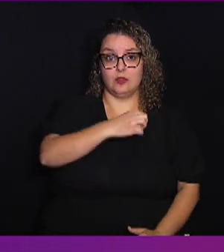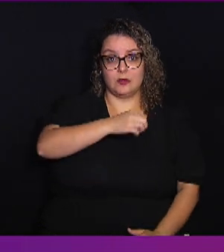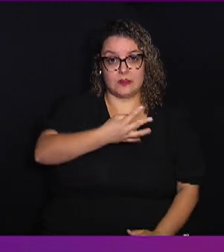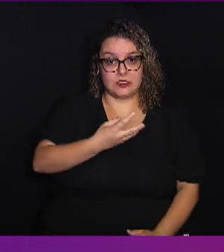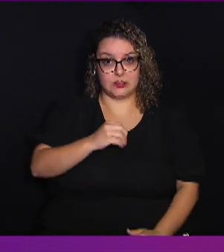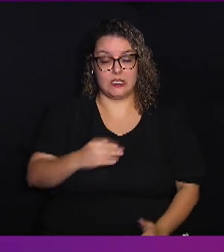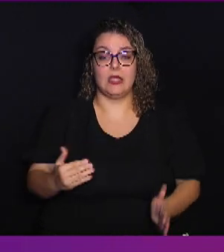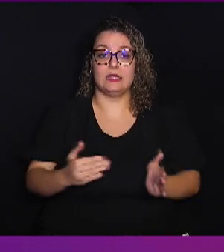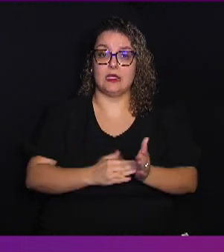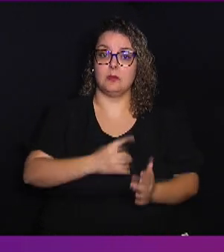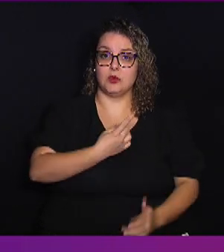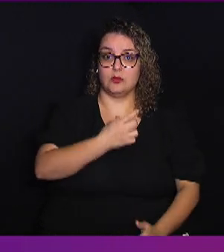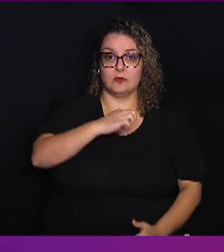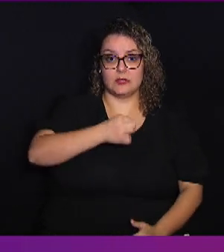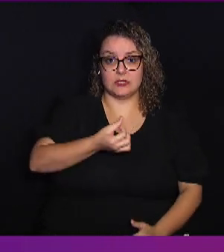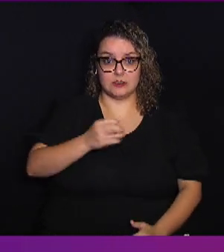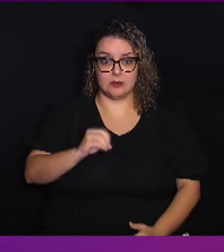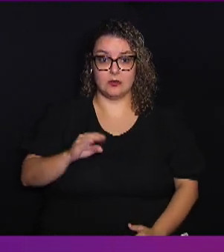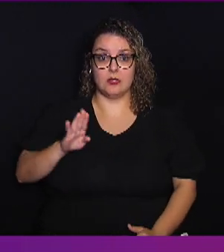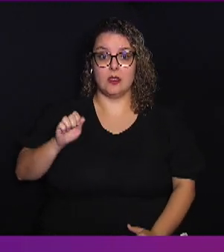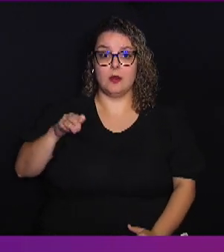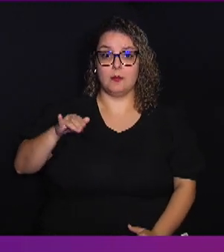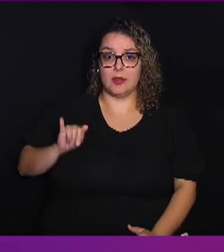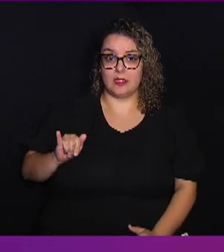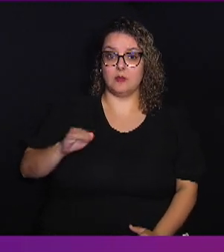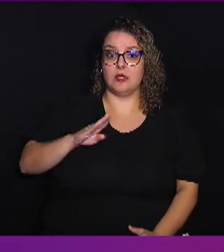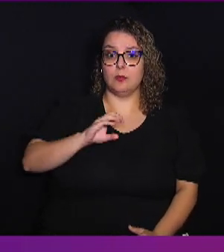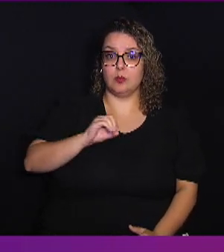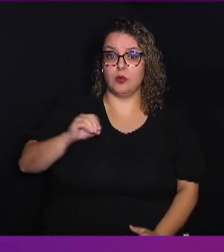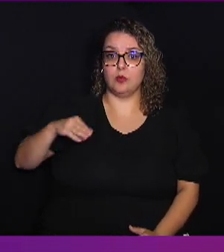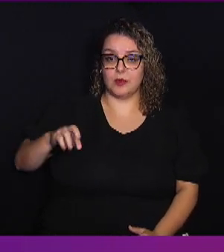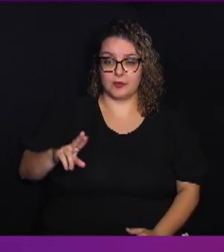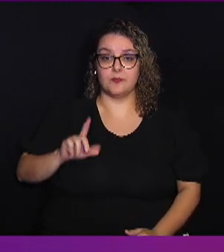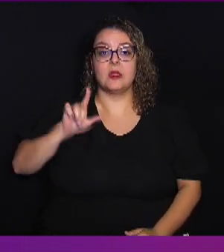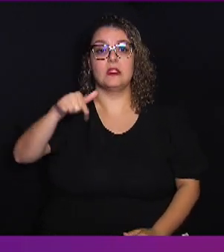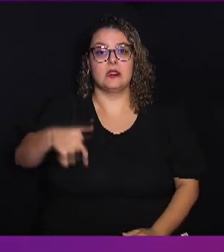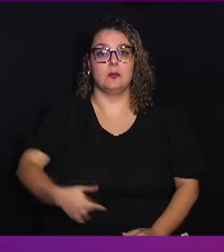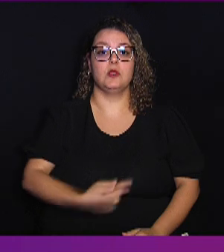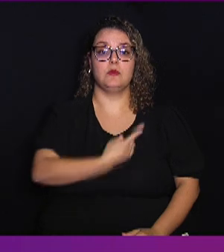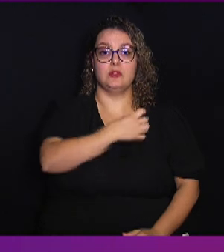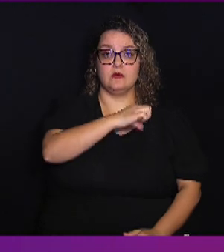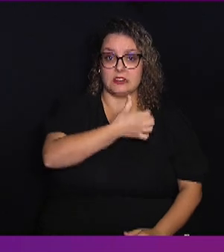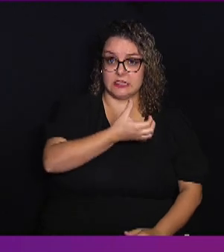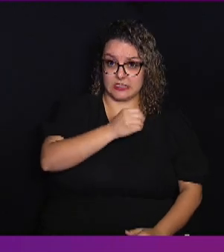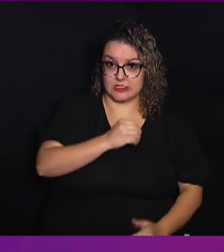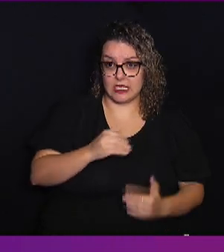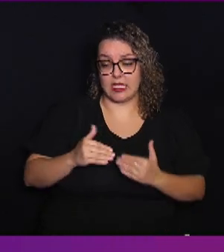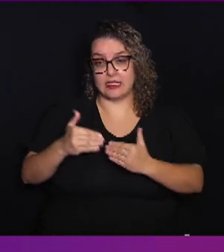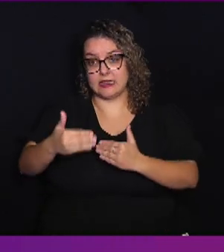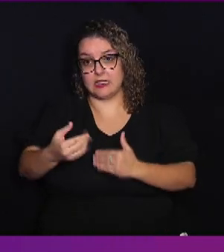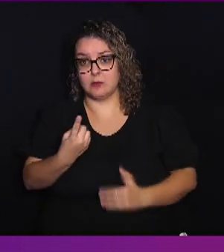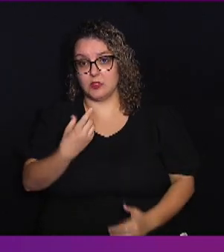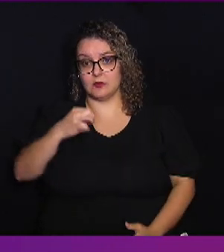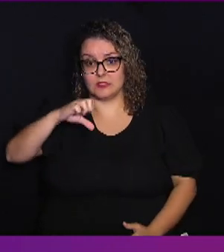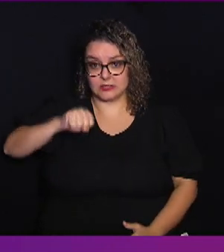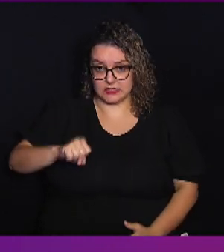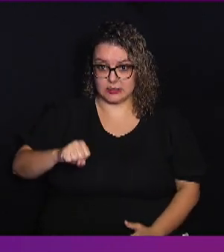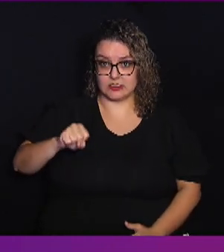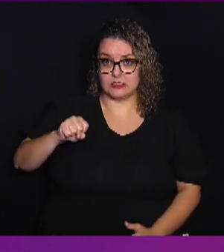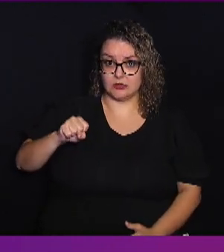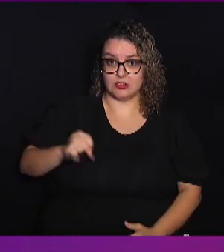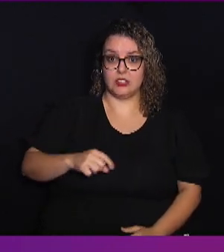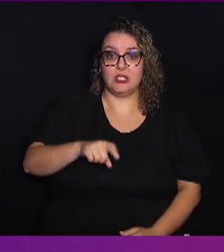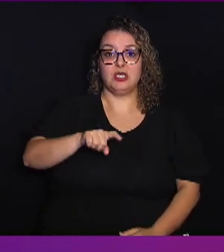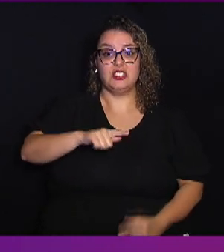1940 e 1960, chamada de Baby Boomer, depois, quem nasceu em 1960 a 1980,